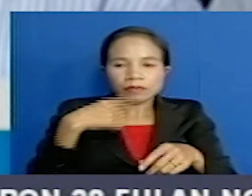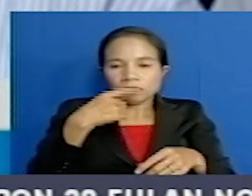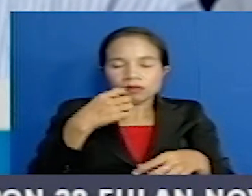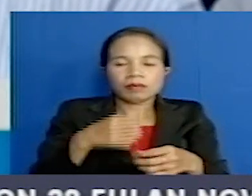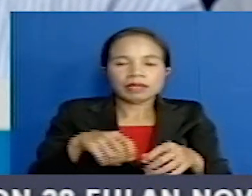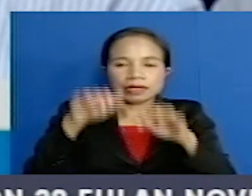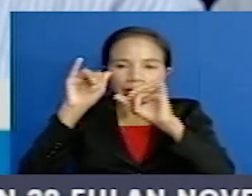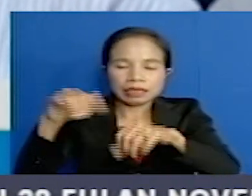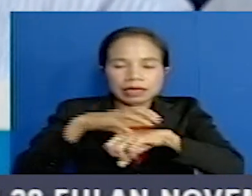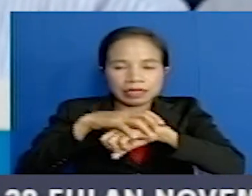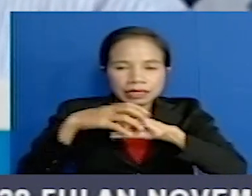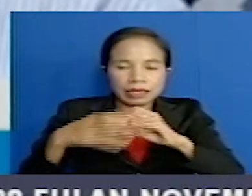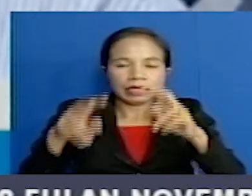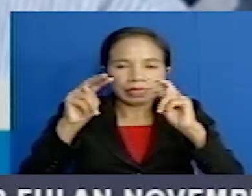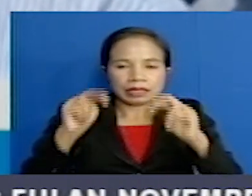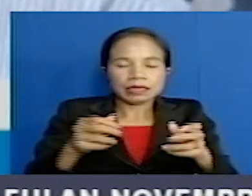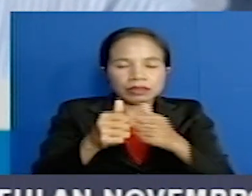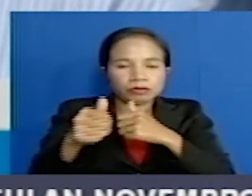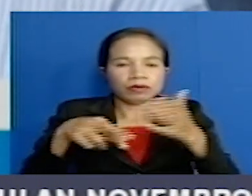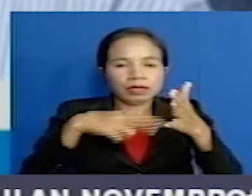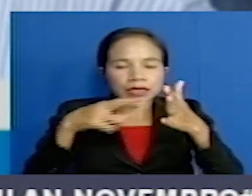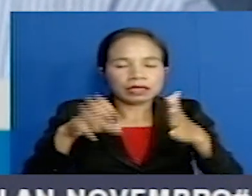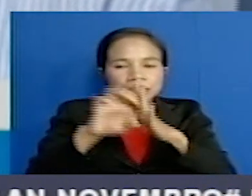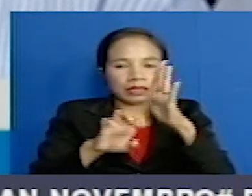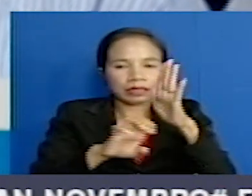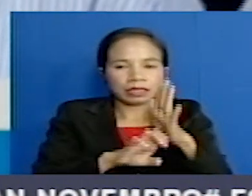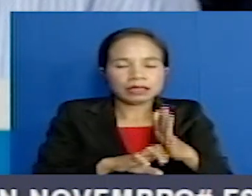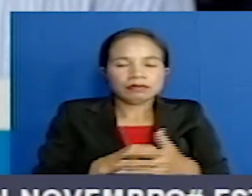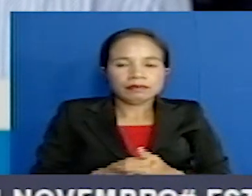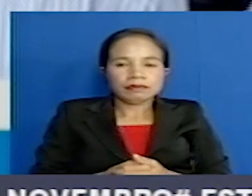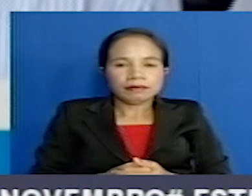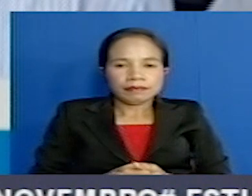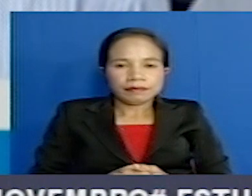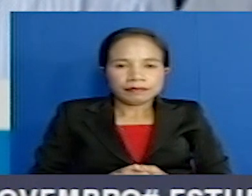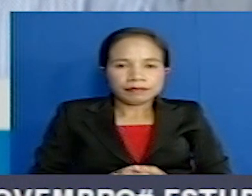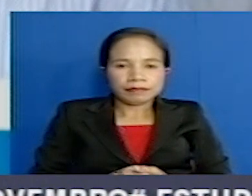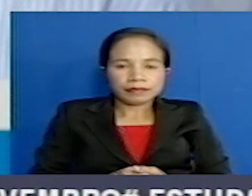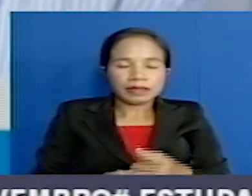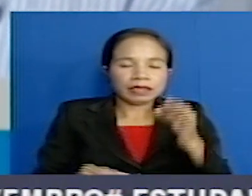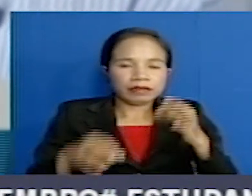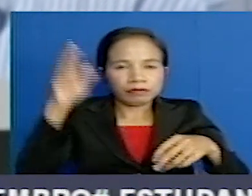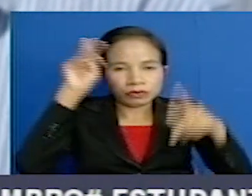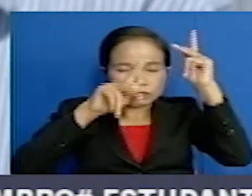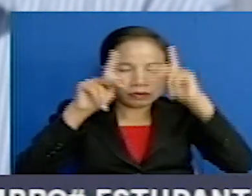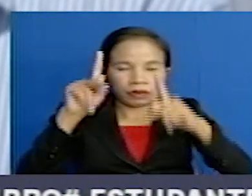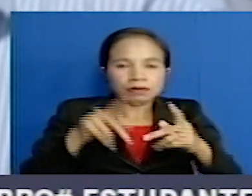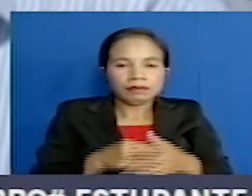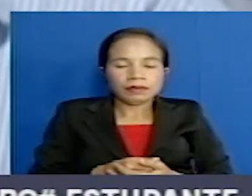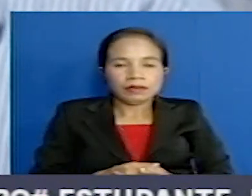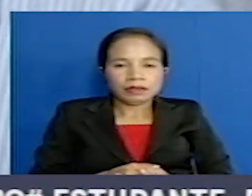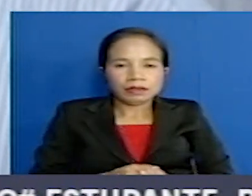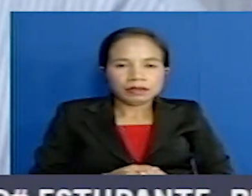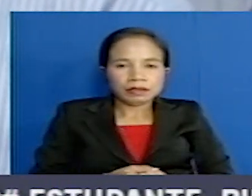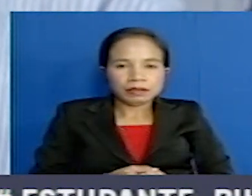ne letem, tem que regularizar o Estado ou halo arrenda o Estado. Mas como situação ida nenhum, como